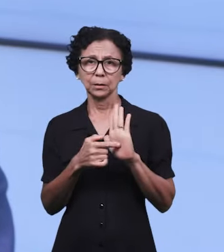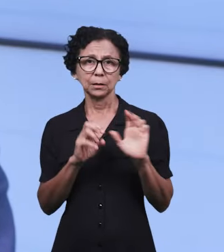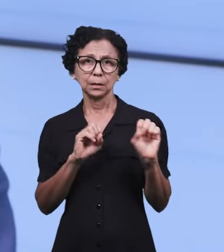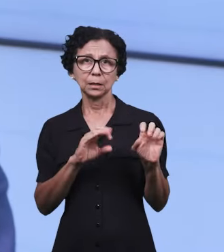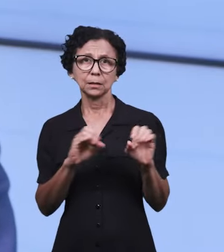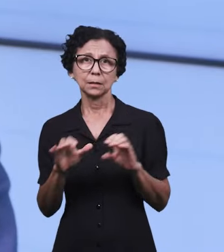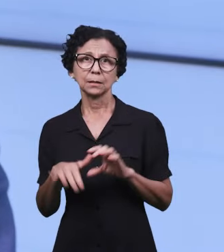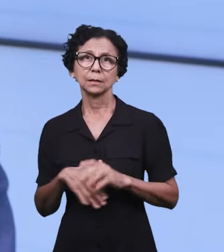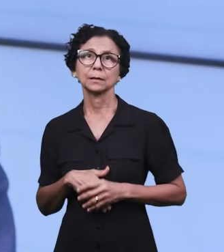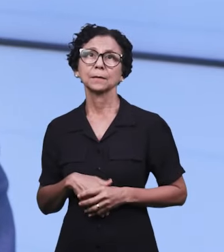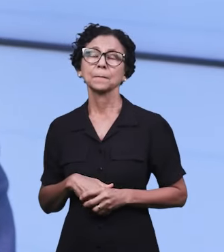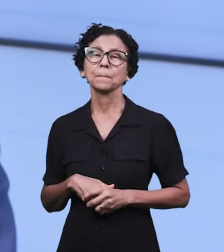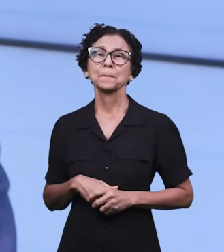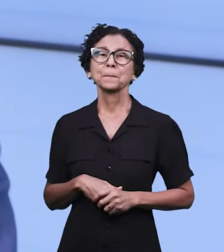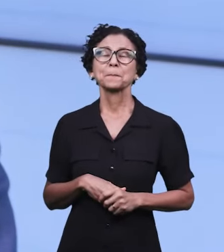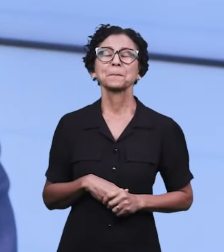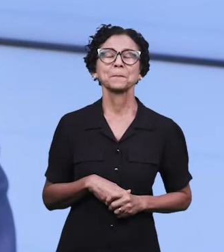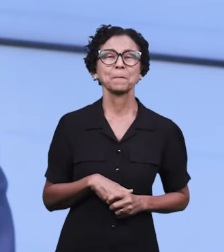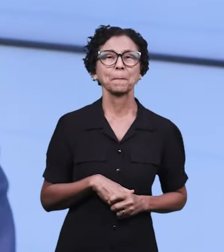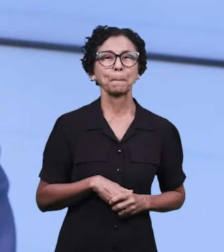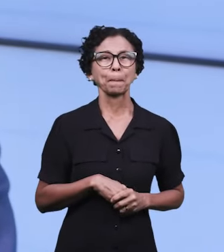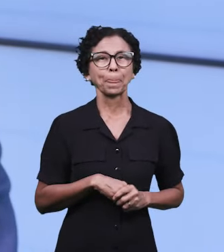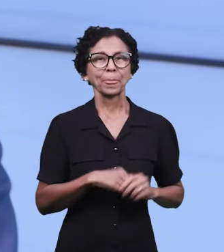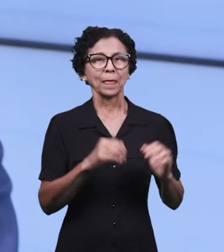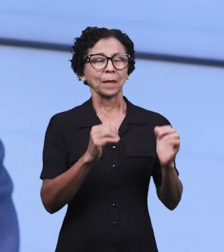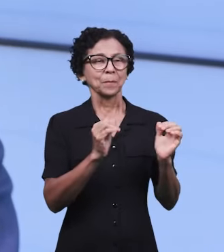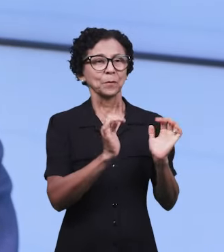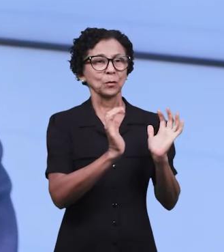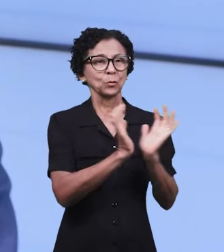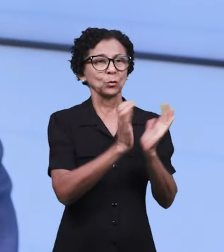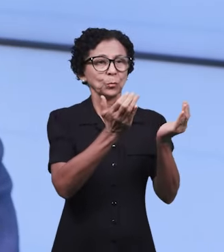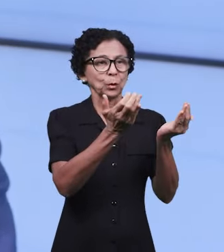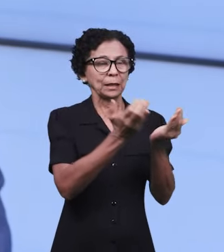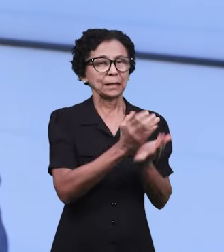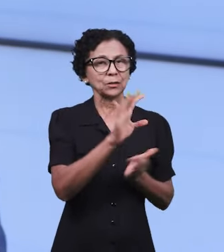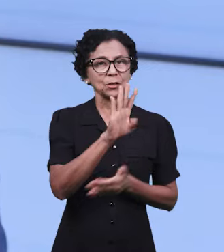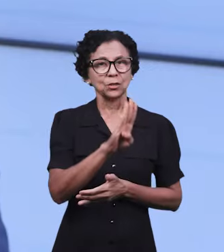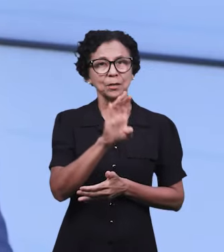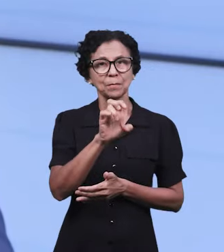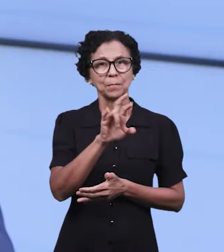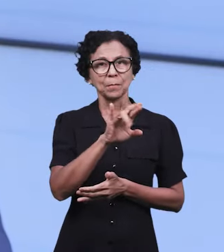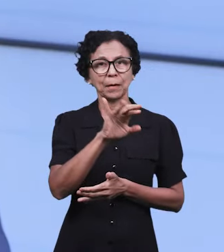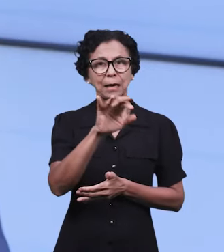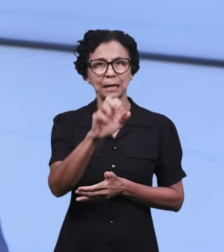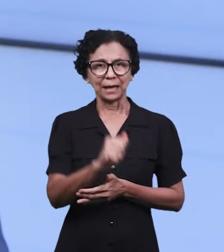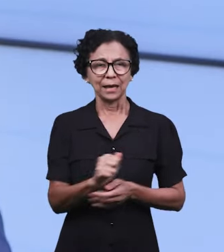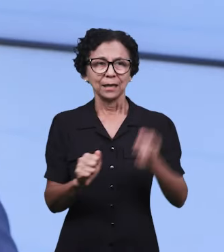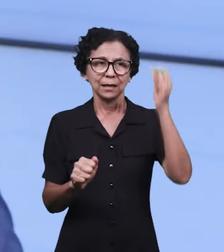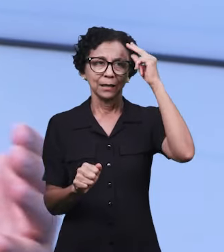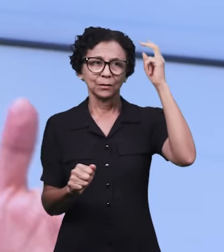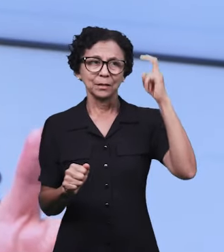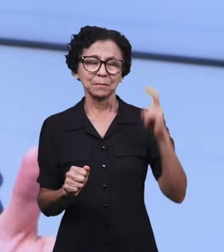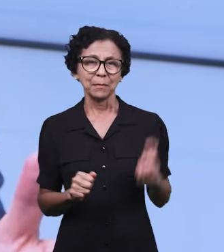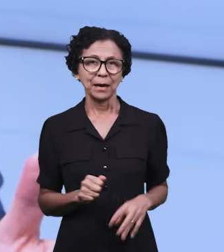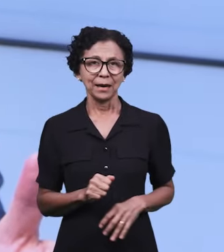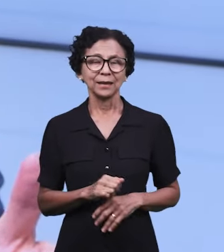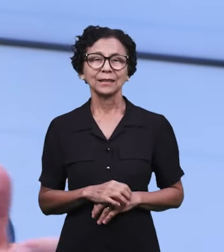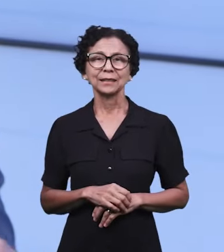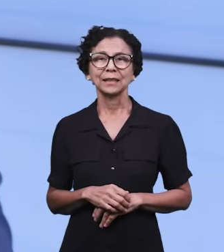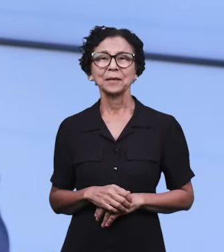nos ensina que os centes de Bereia eram mais nobres do que os centes de tessalônica porque eles conferiam na palavra aquilo que Paulo